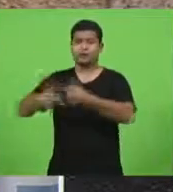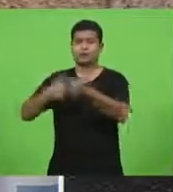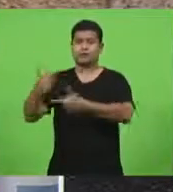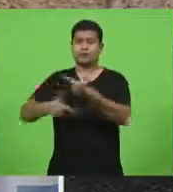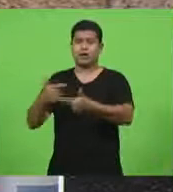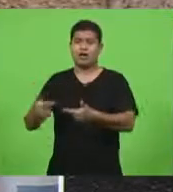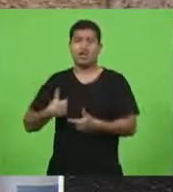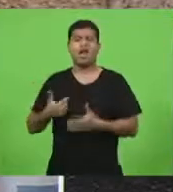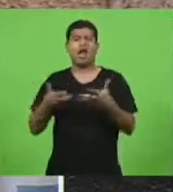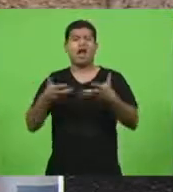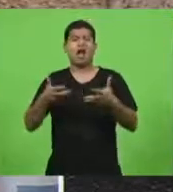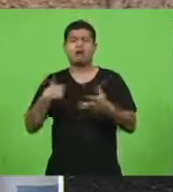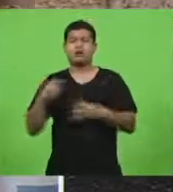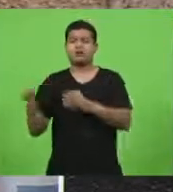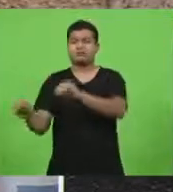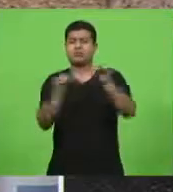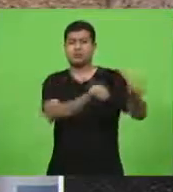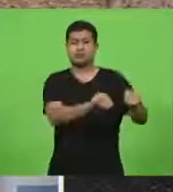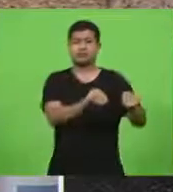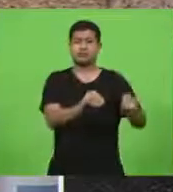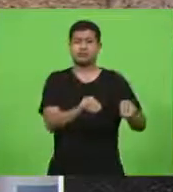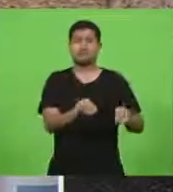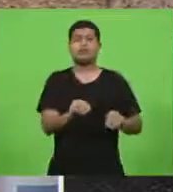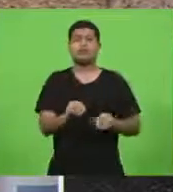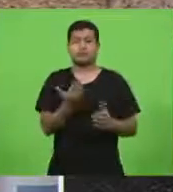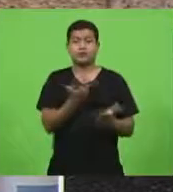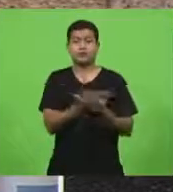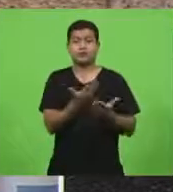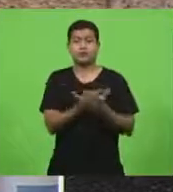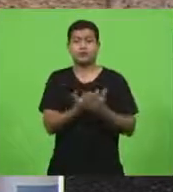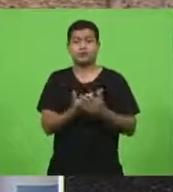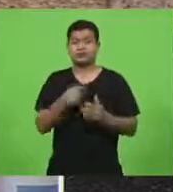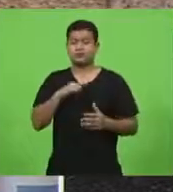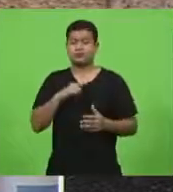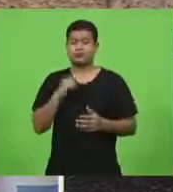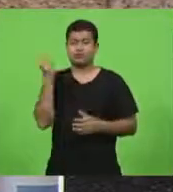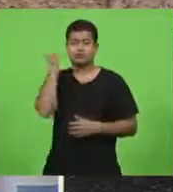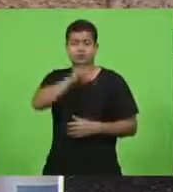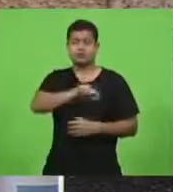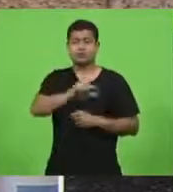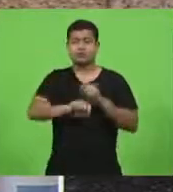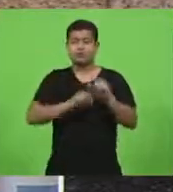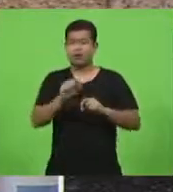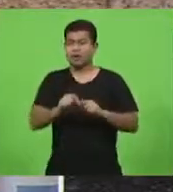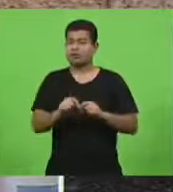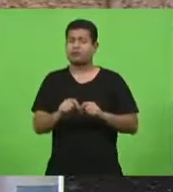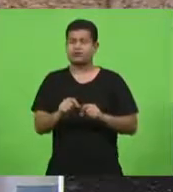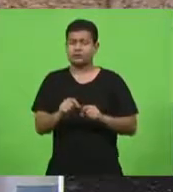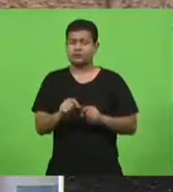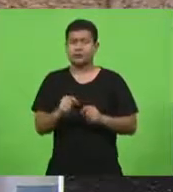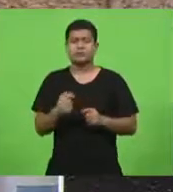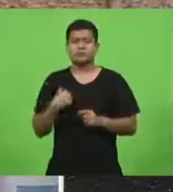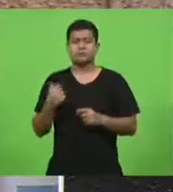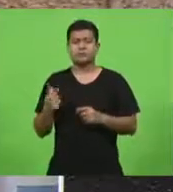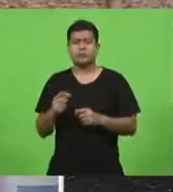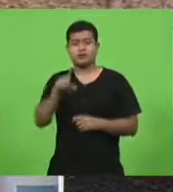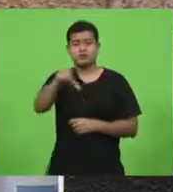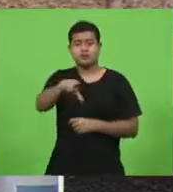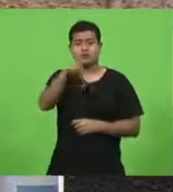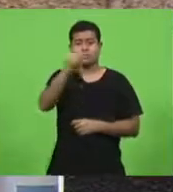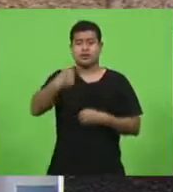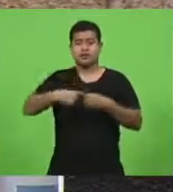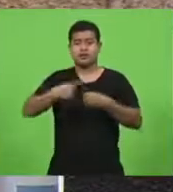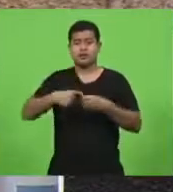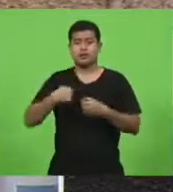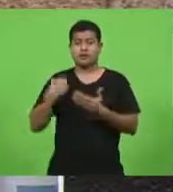Ah, eu quero ir para outra cidade. Estuda e você vai se classificar por nota e tu escolhe qual que tu vai. Agora, o cidadão, ele não quer saber se a tua nota,